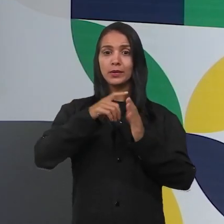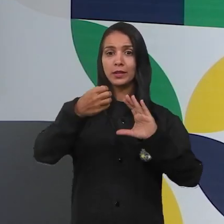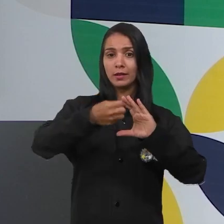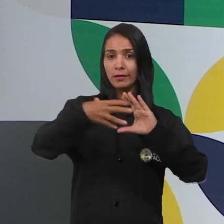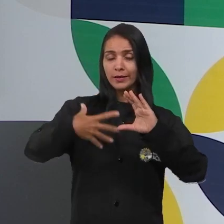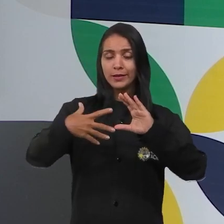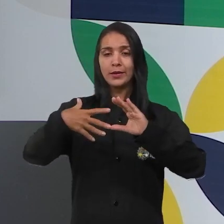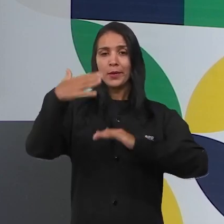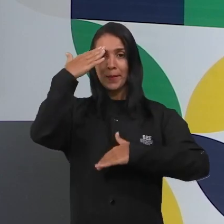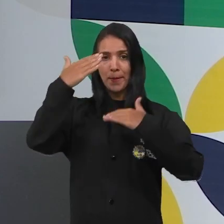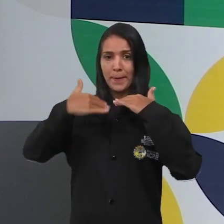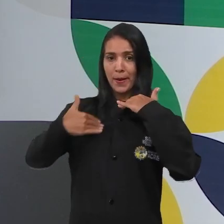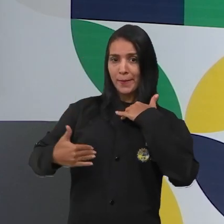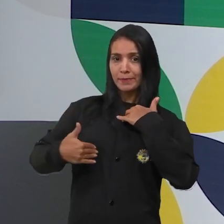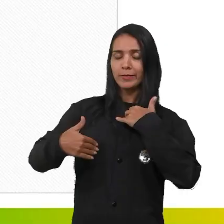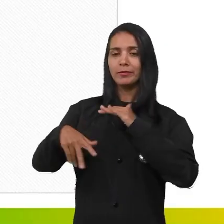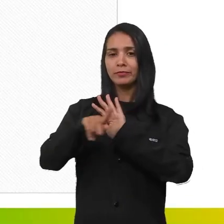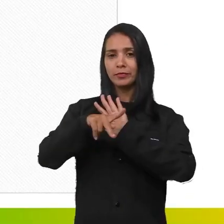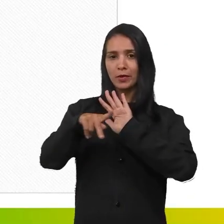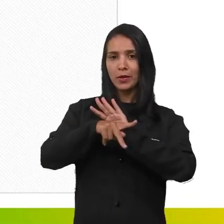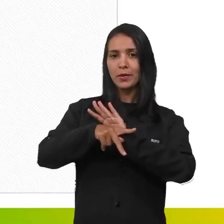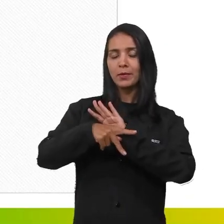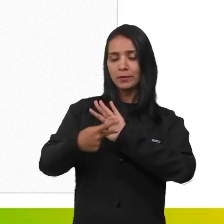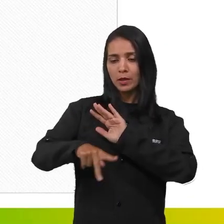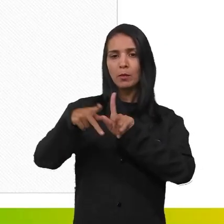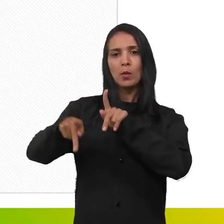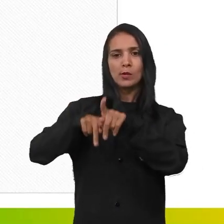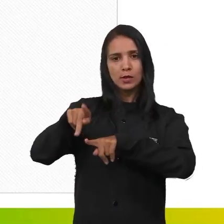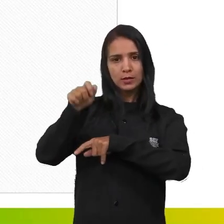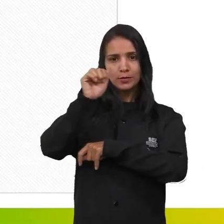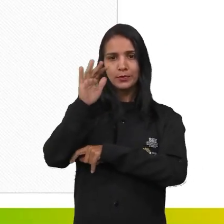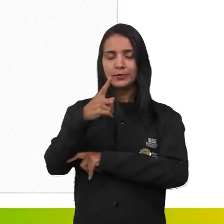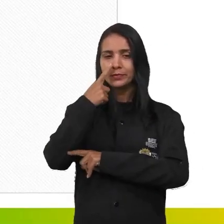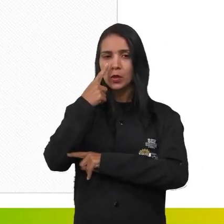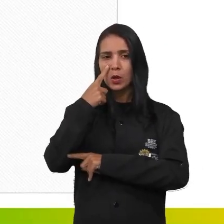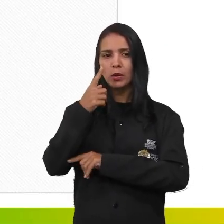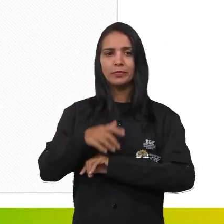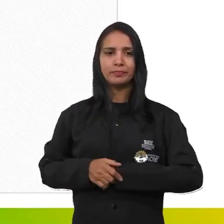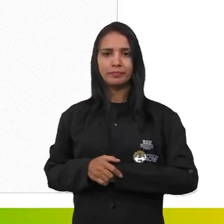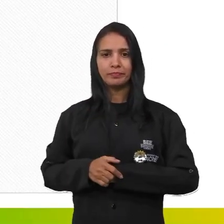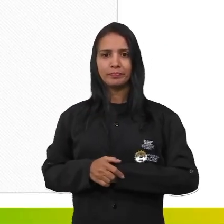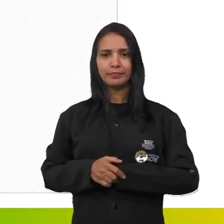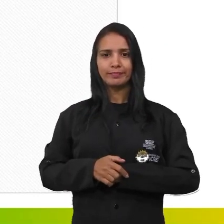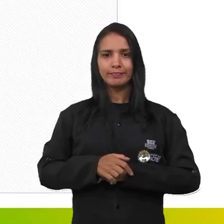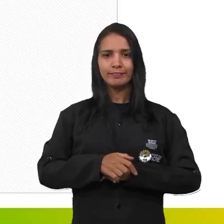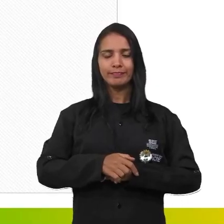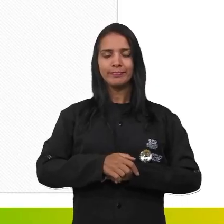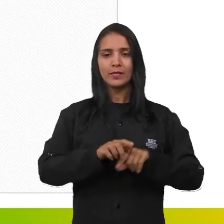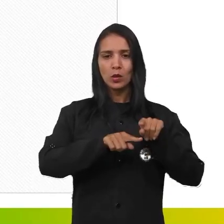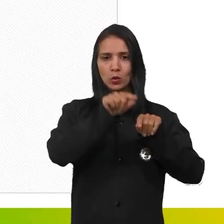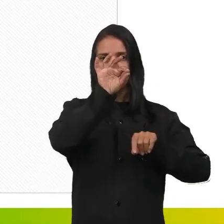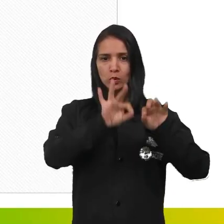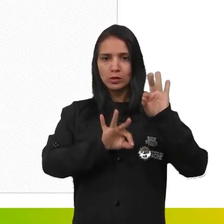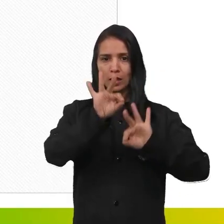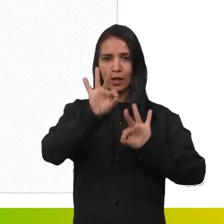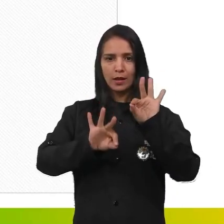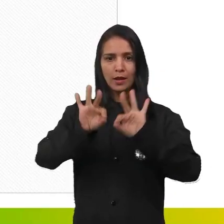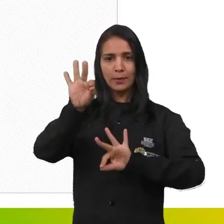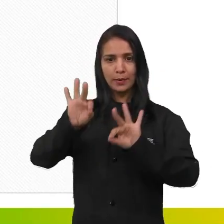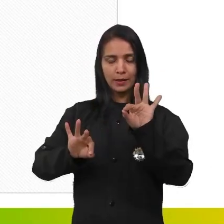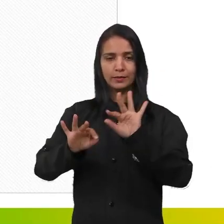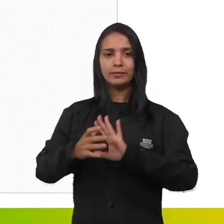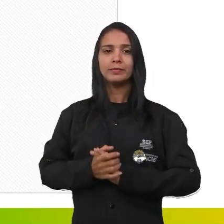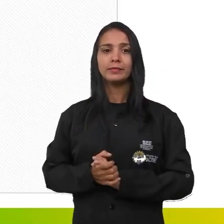população brasileira. Vamos ao gráfico? Gráfico na tela diz o seguinte, o tema do gráfico: distribuição da